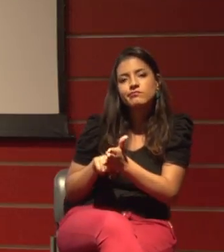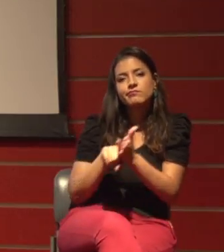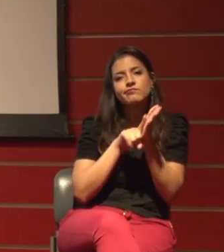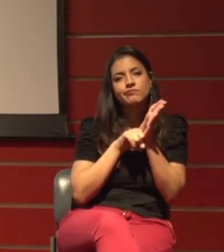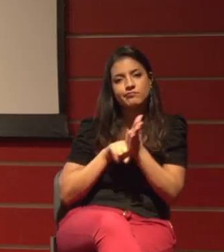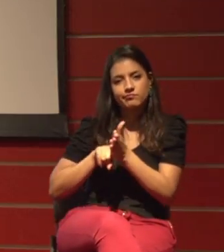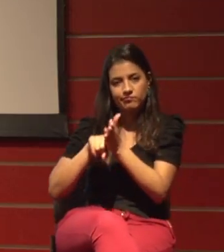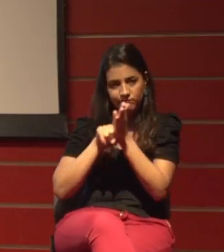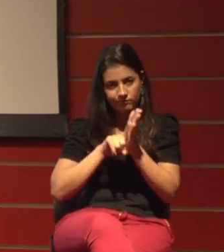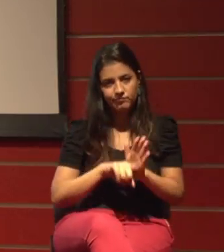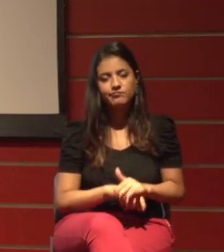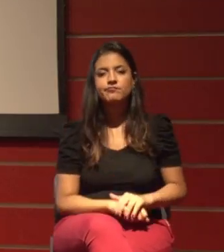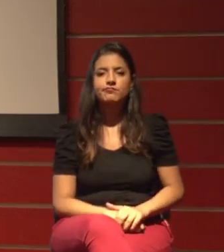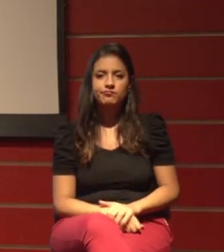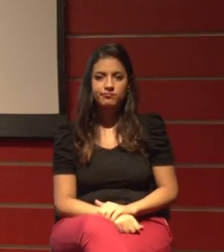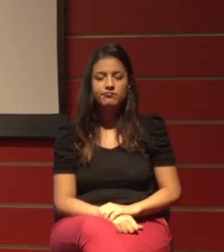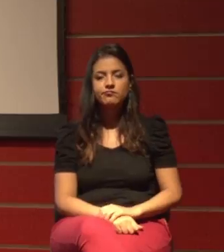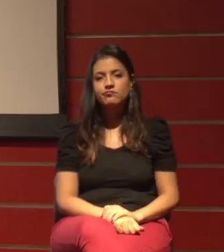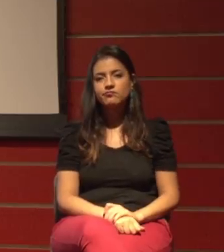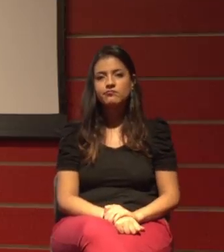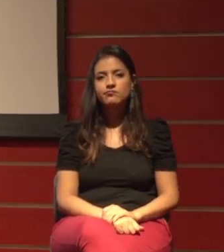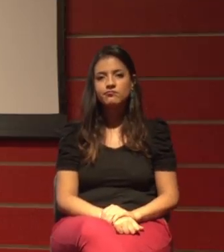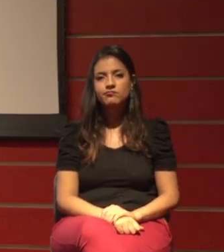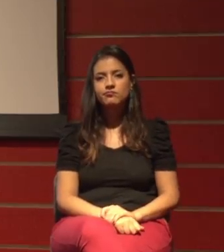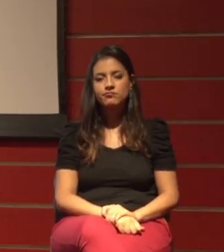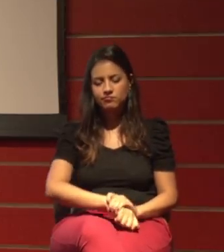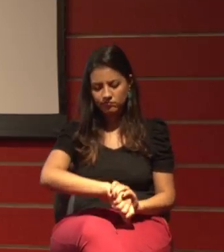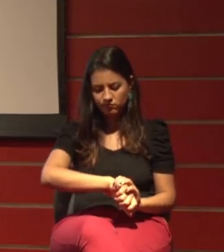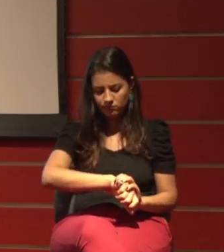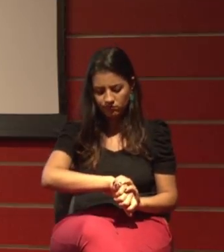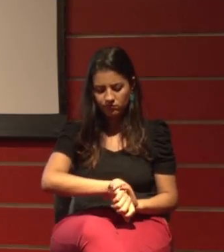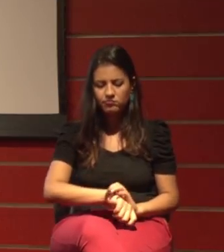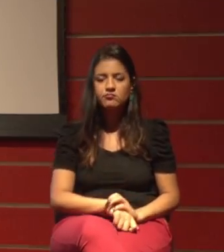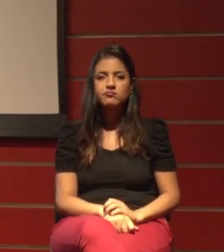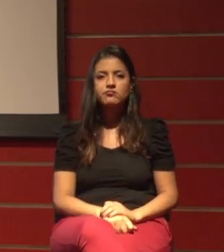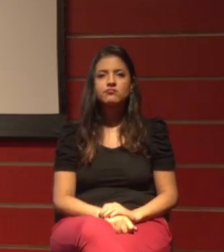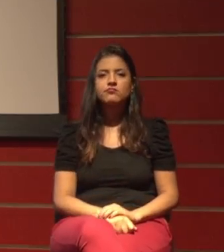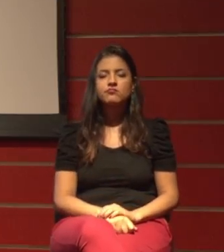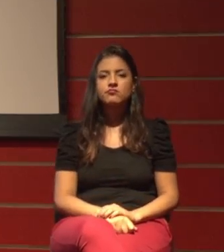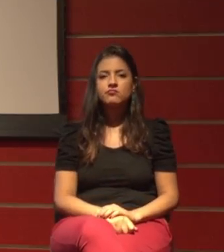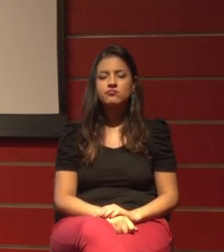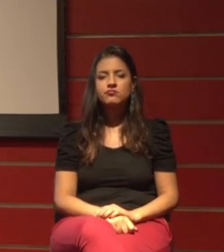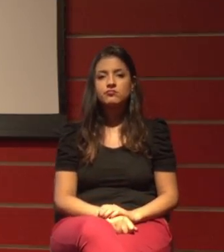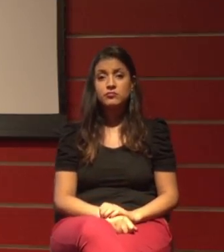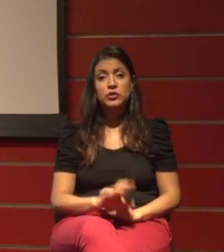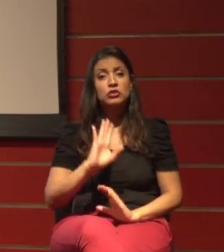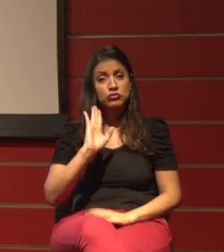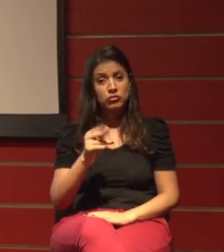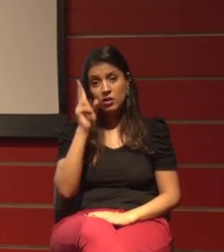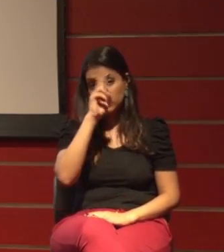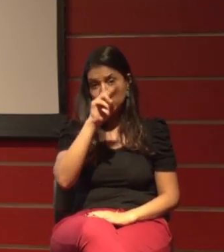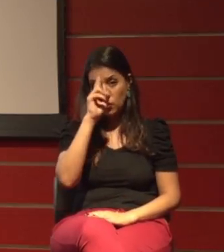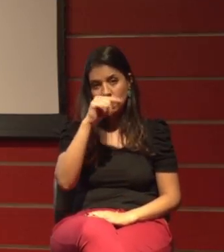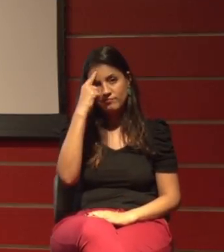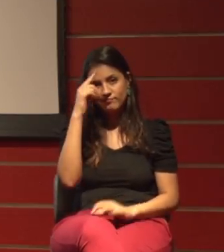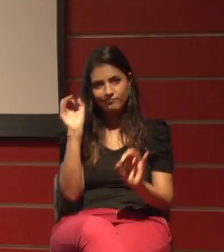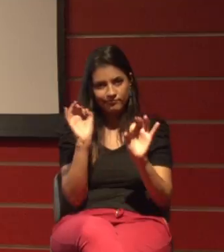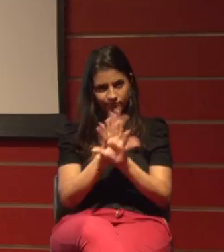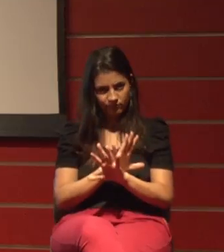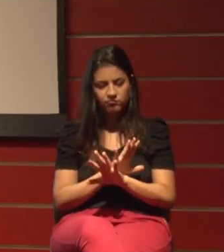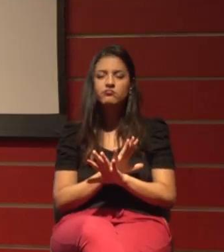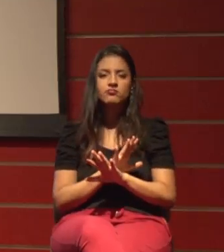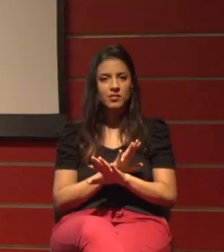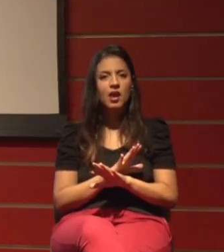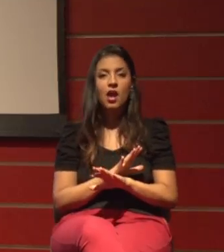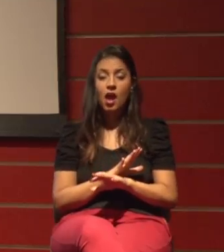né eh e aí você tendo então a sua história né começar a